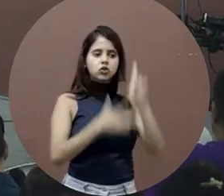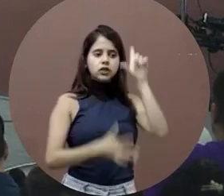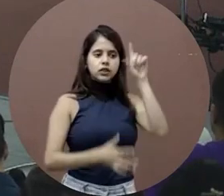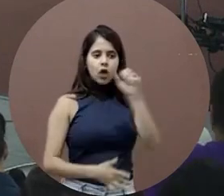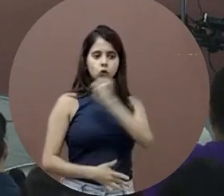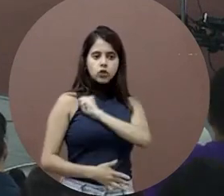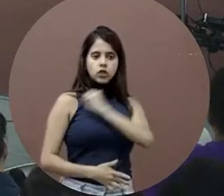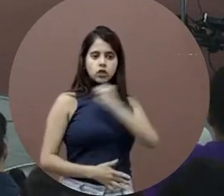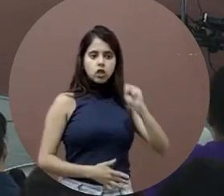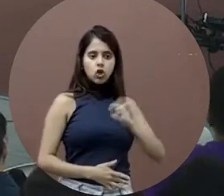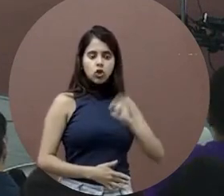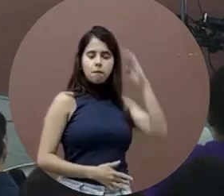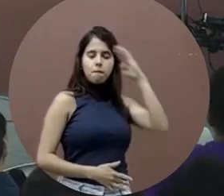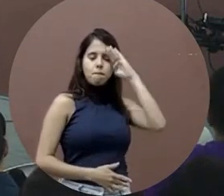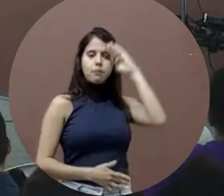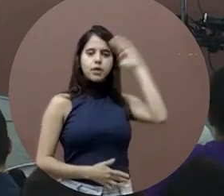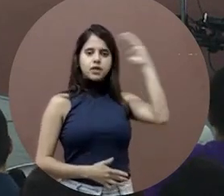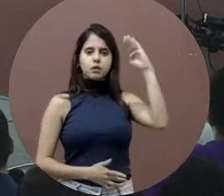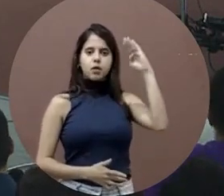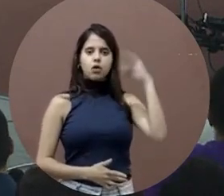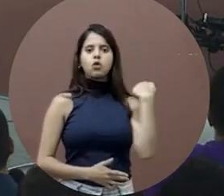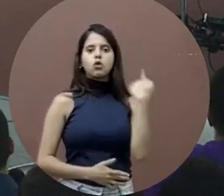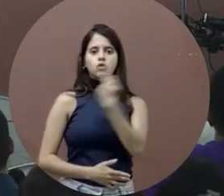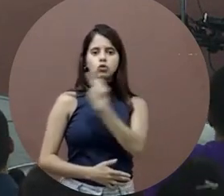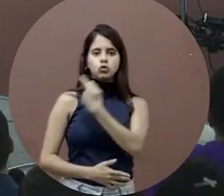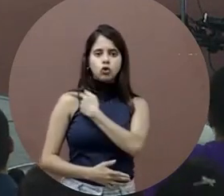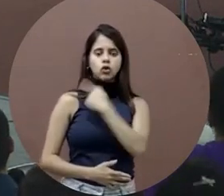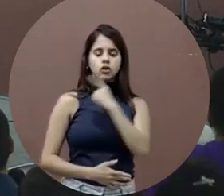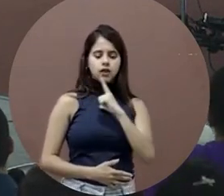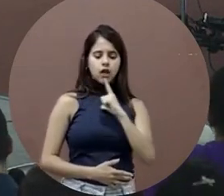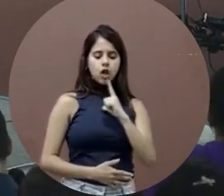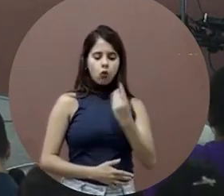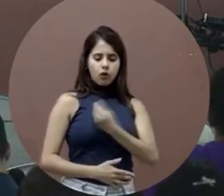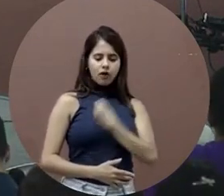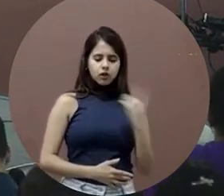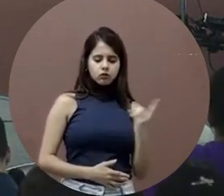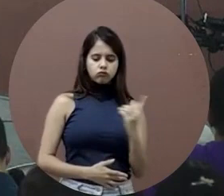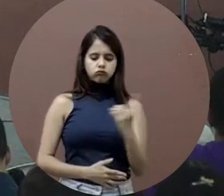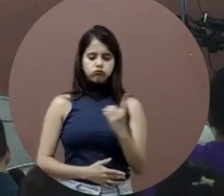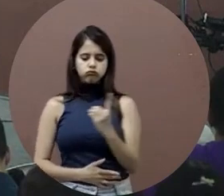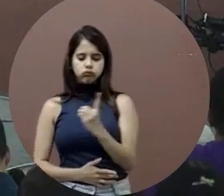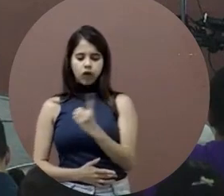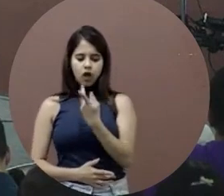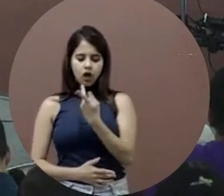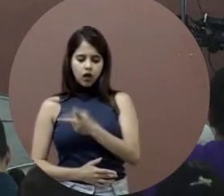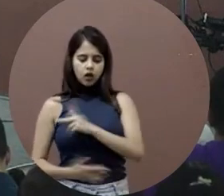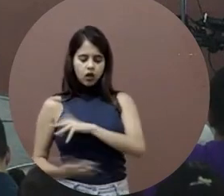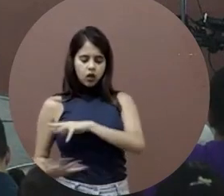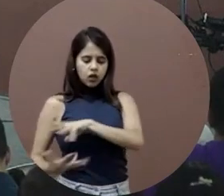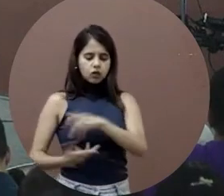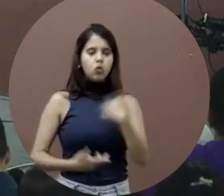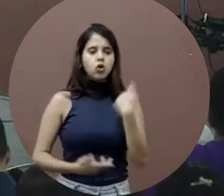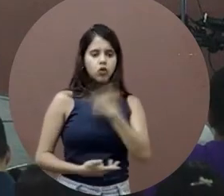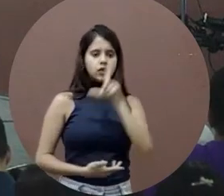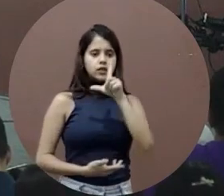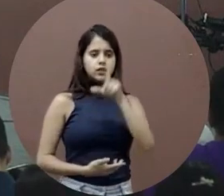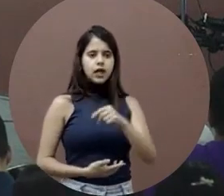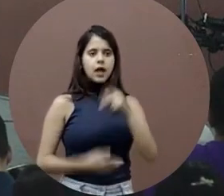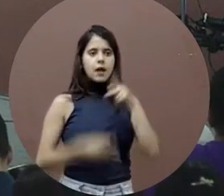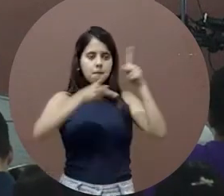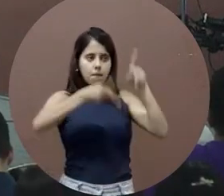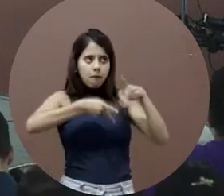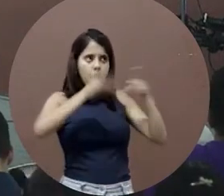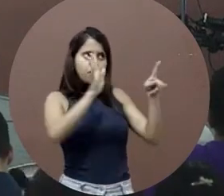sacerdote. Nós estamos peregrinando nesse mundo. Somos o povo de Deus peregrinando